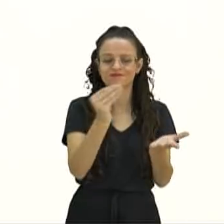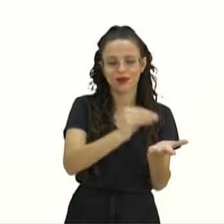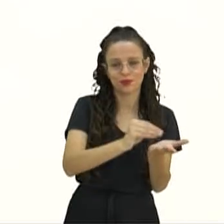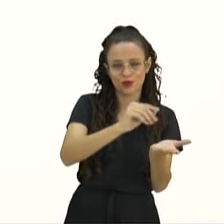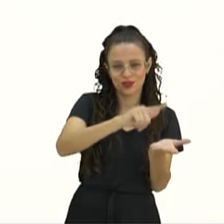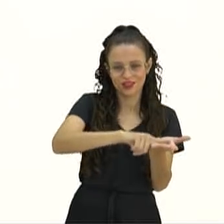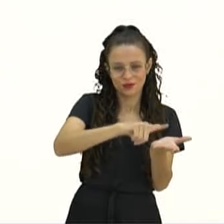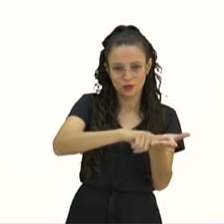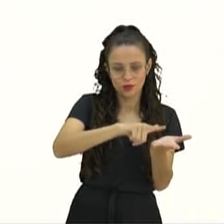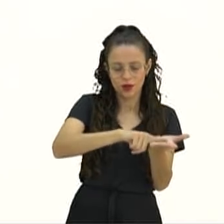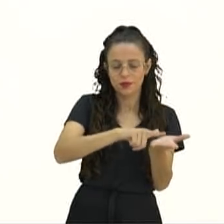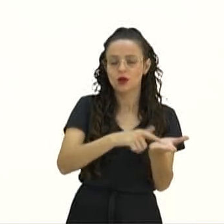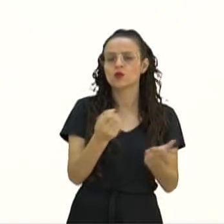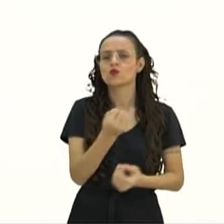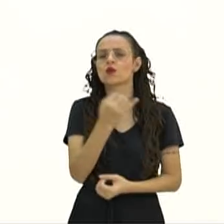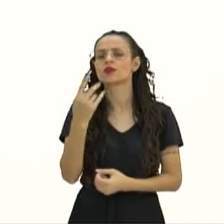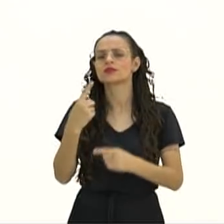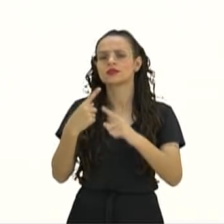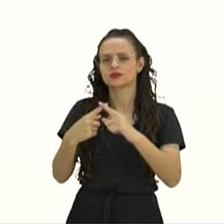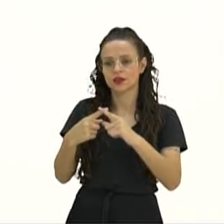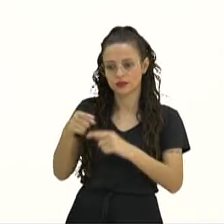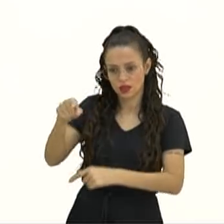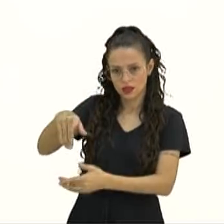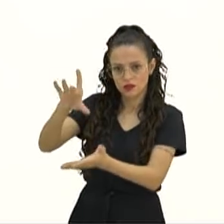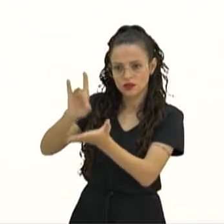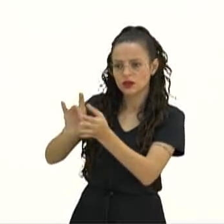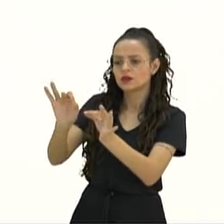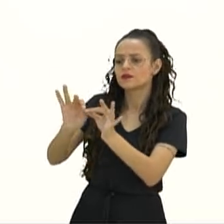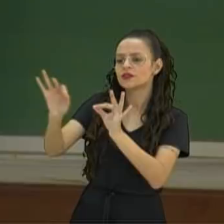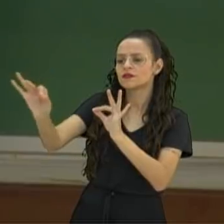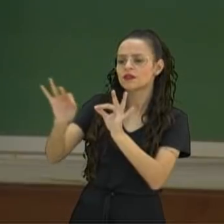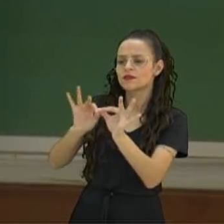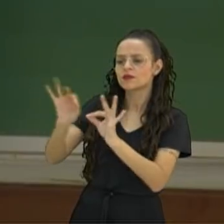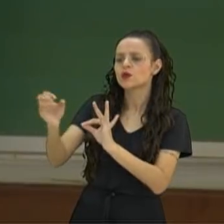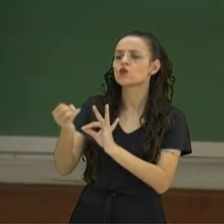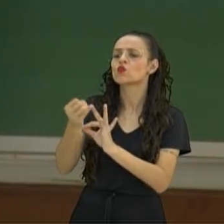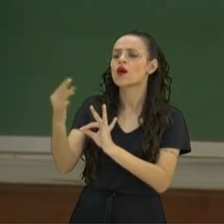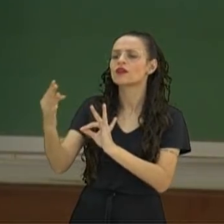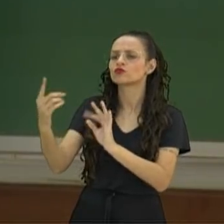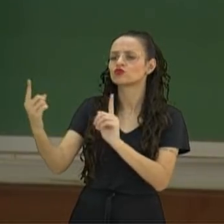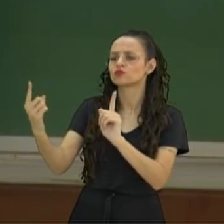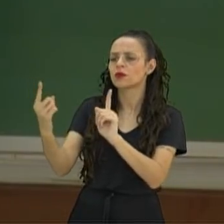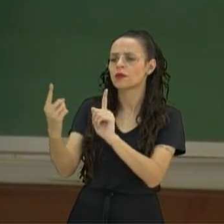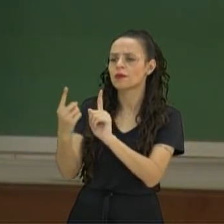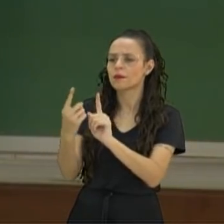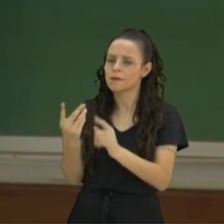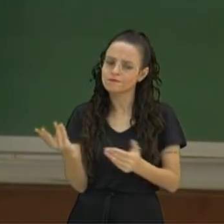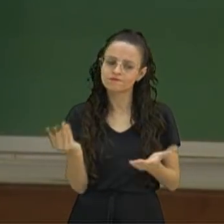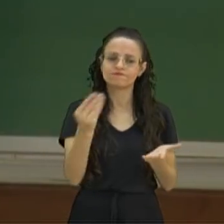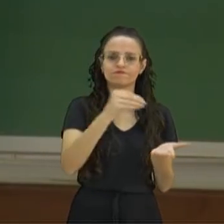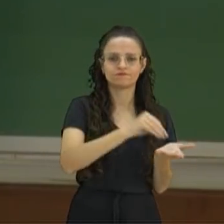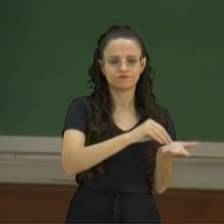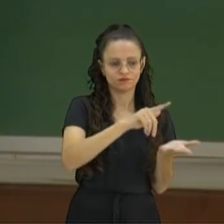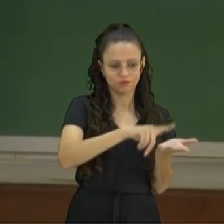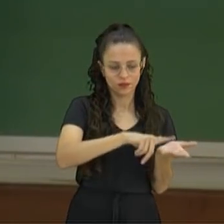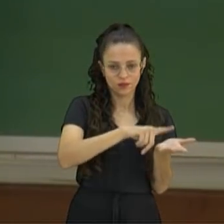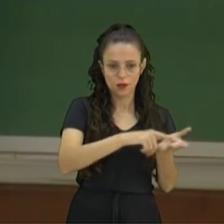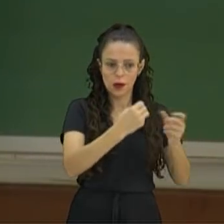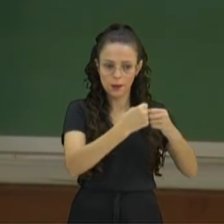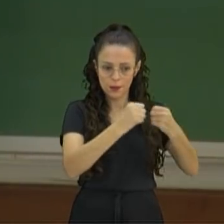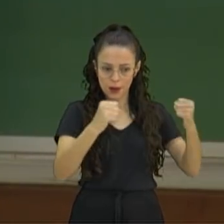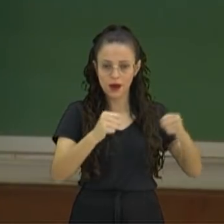essa relação ali do tamanho original com o que está representado no mapa, a gente vai chamar ali de escala, é o que a escala